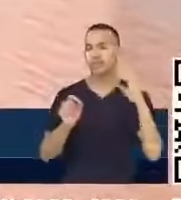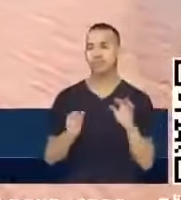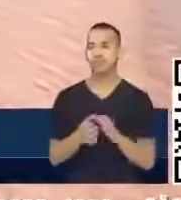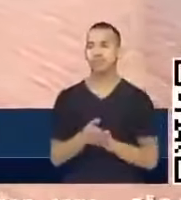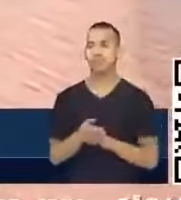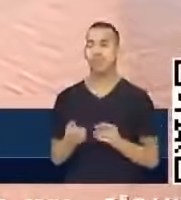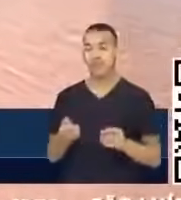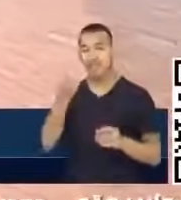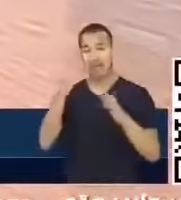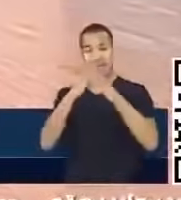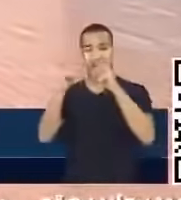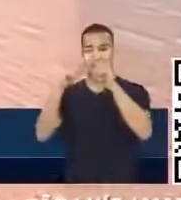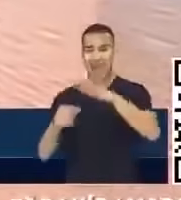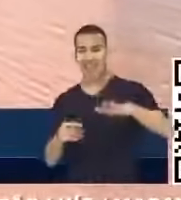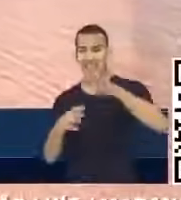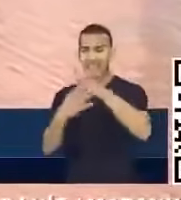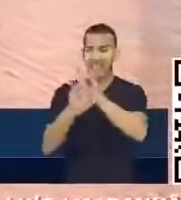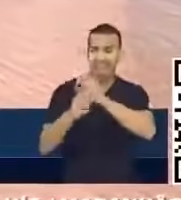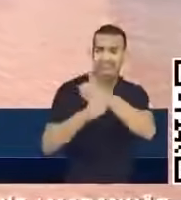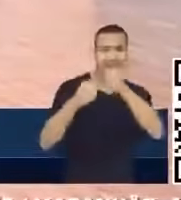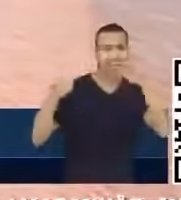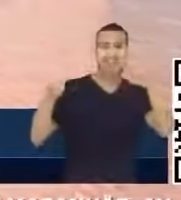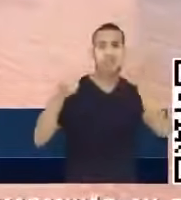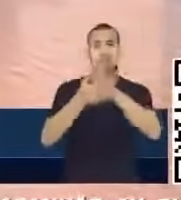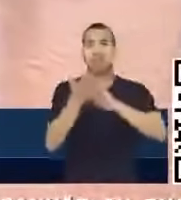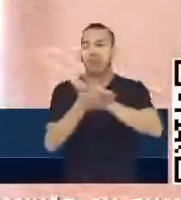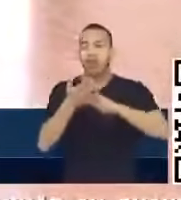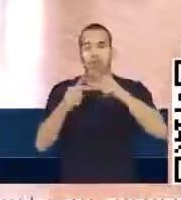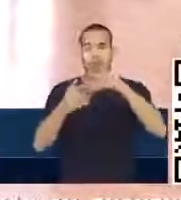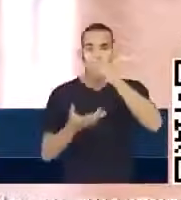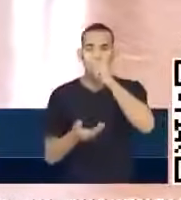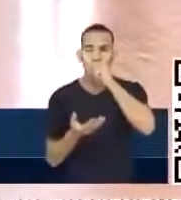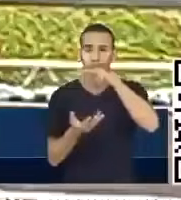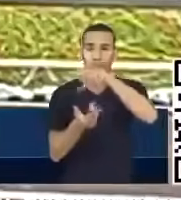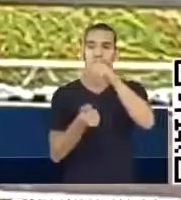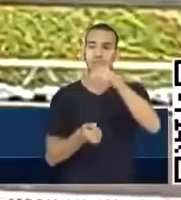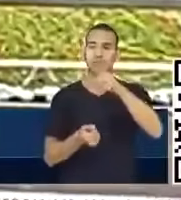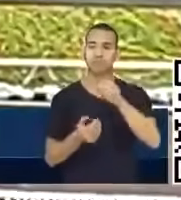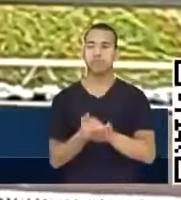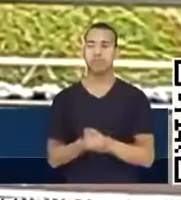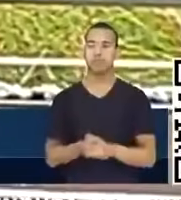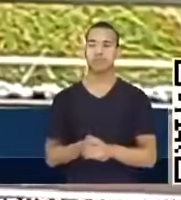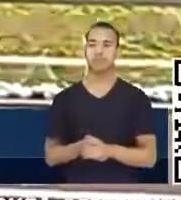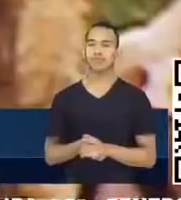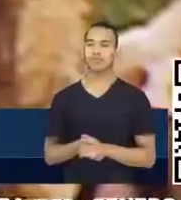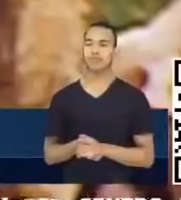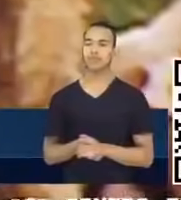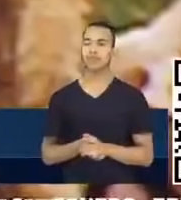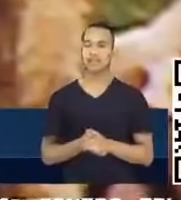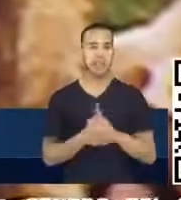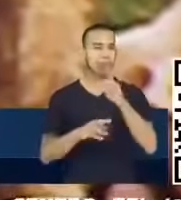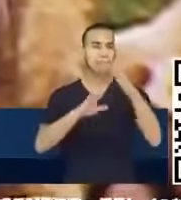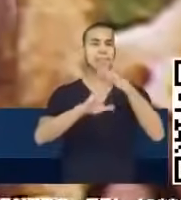se a igreja é grande e não é nada nesse mundo nem aqui em Santo Amaro nem nem no Bairro de